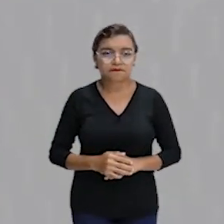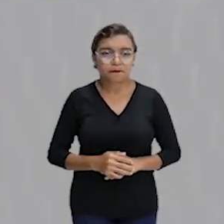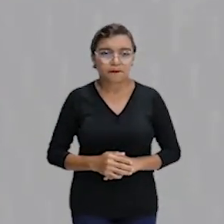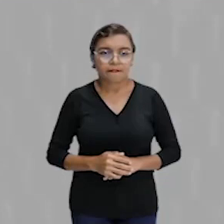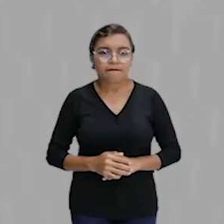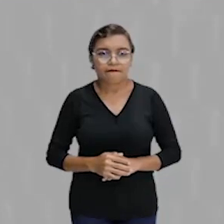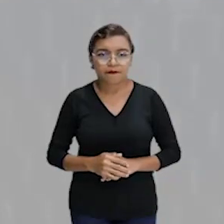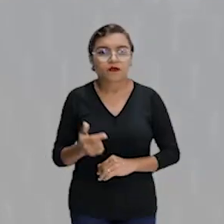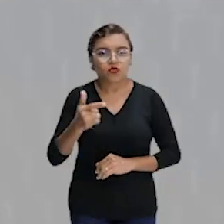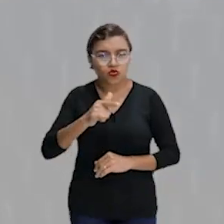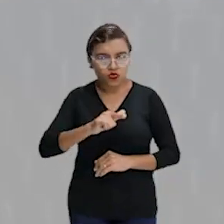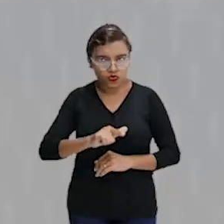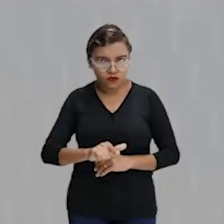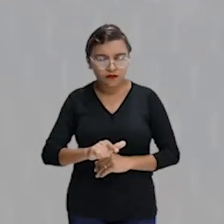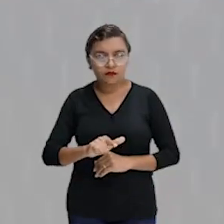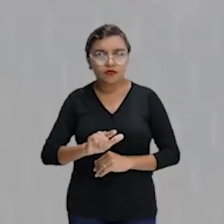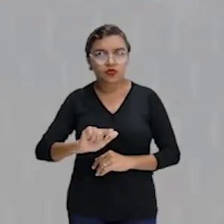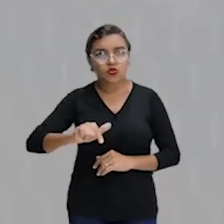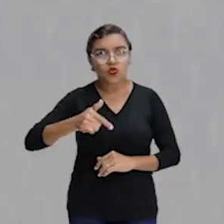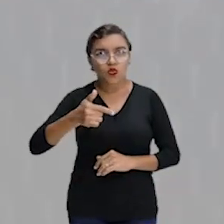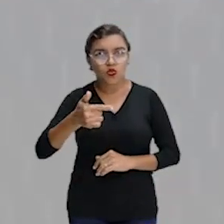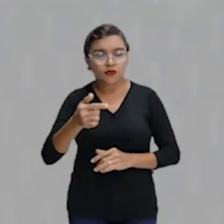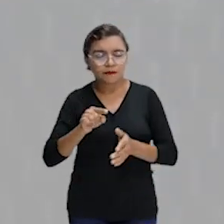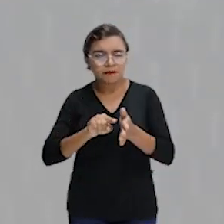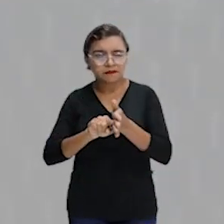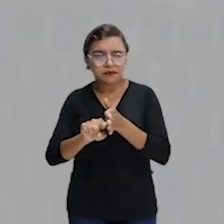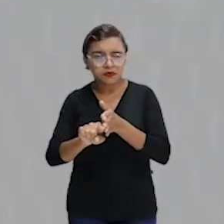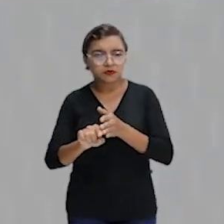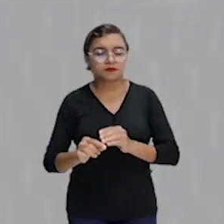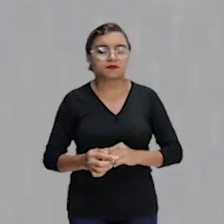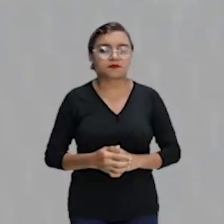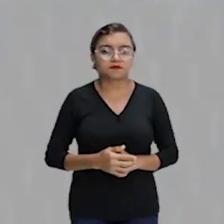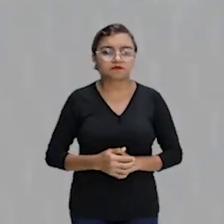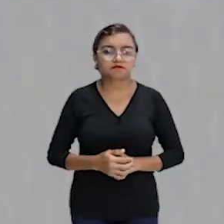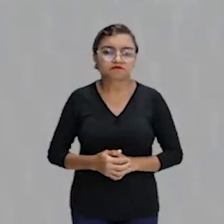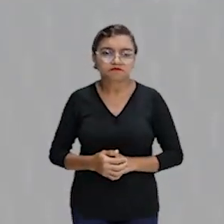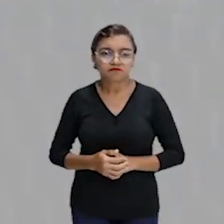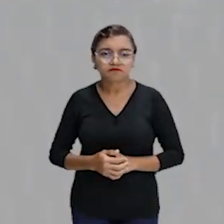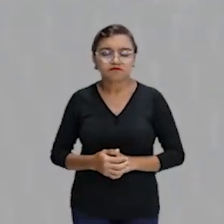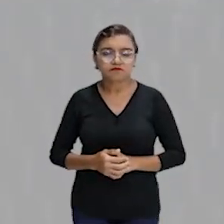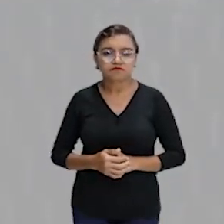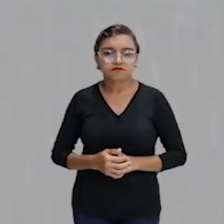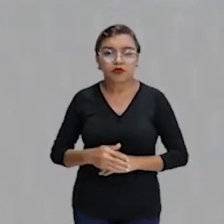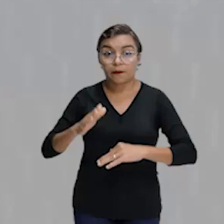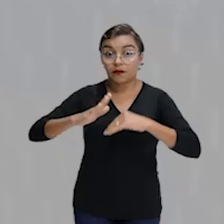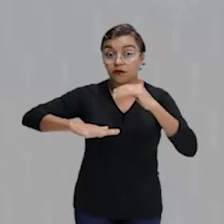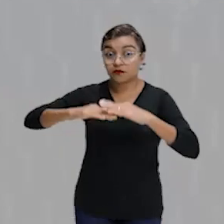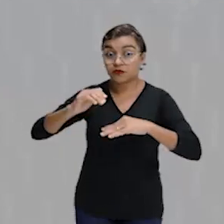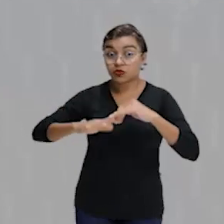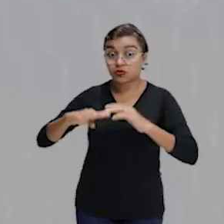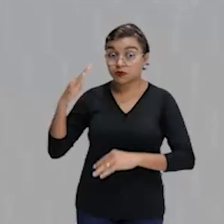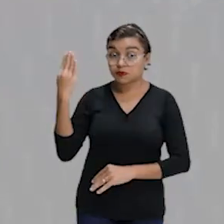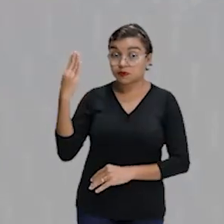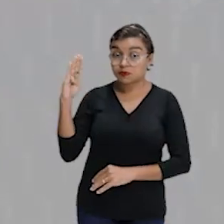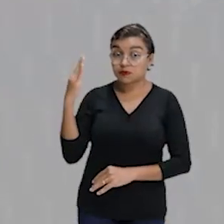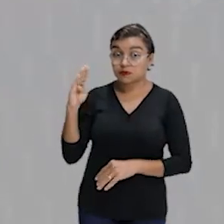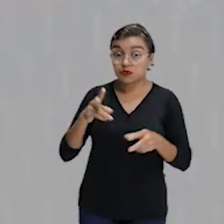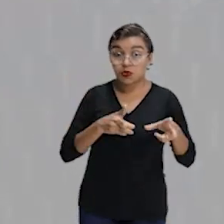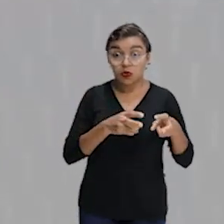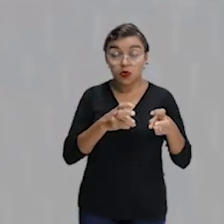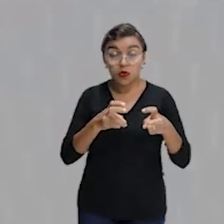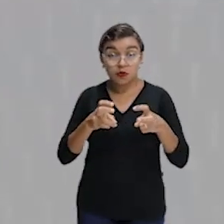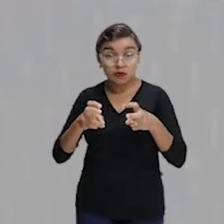agora mais uma aplicação. Olha só, acompanha comigo. Os biólogos observaram que, em